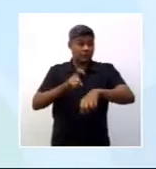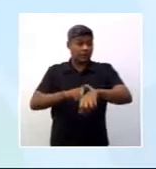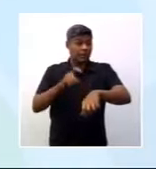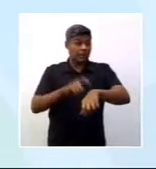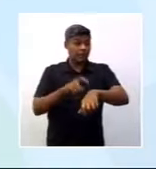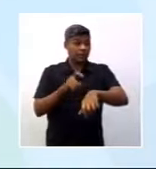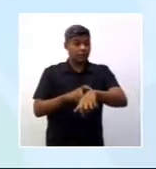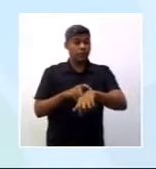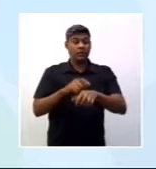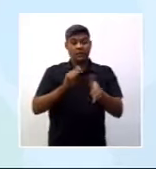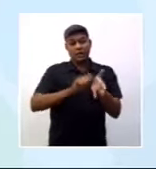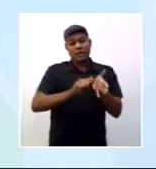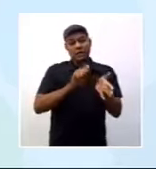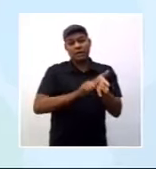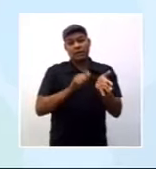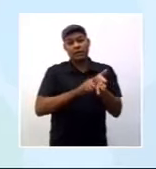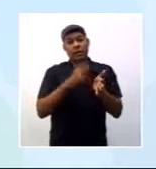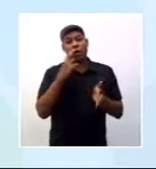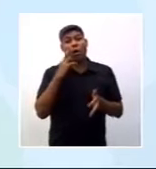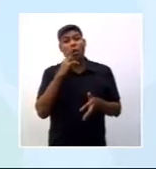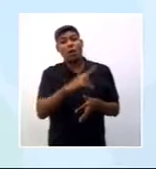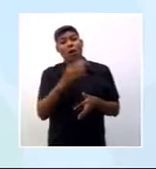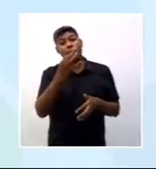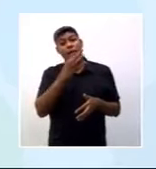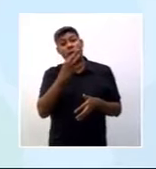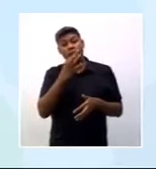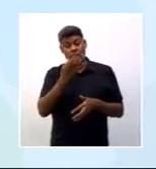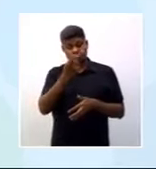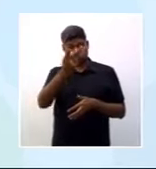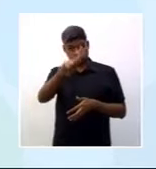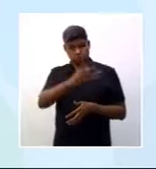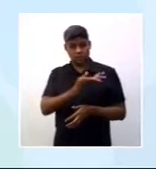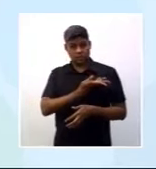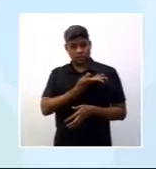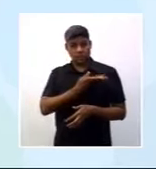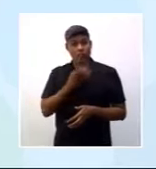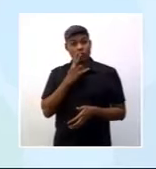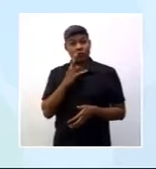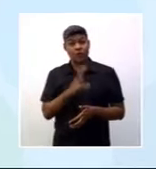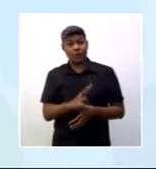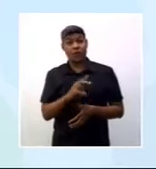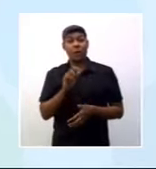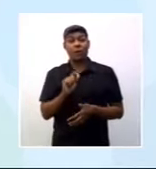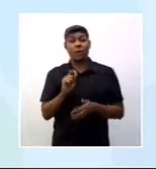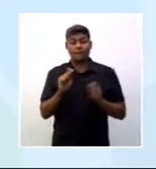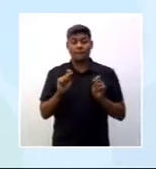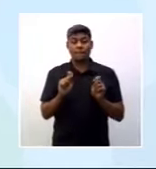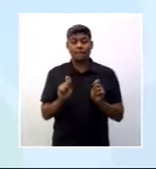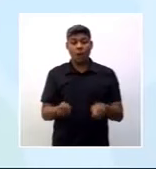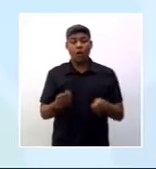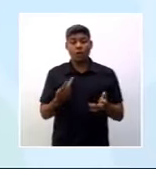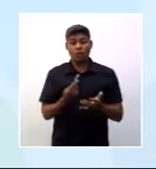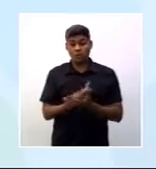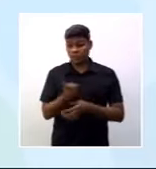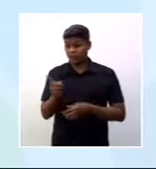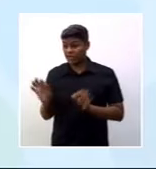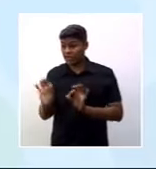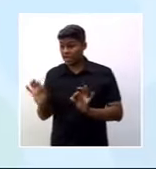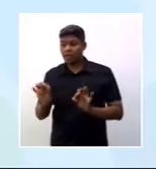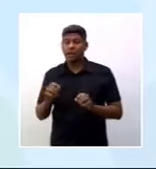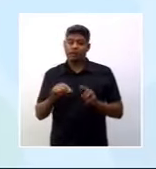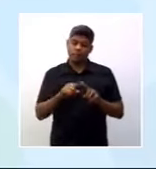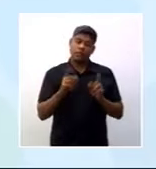tempo se você já escreveu olhar o comentário dos seus colegas para você também ver com isso e não tem acontecido com você